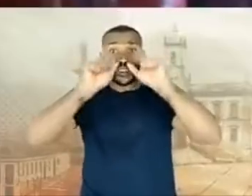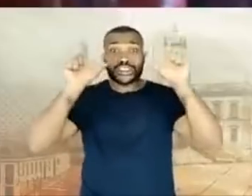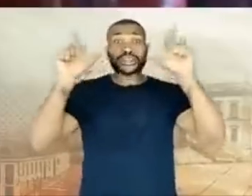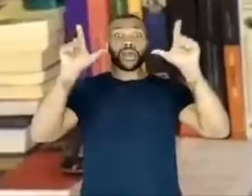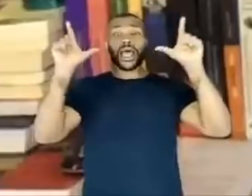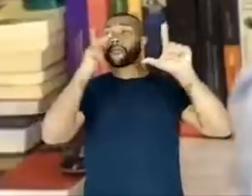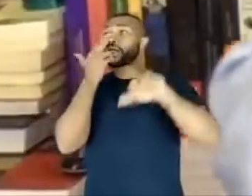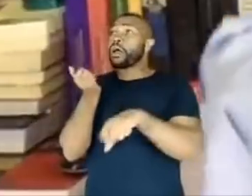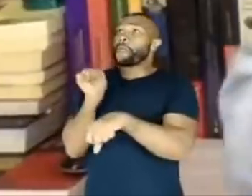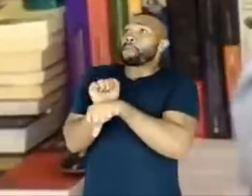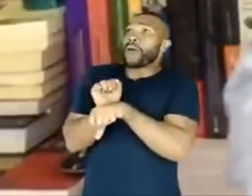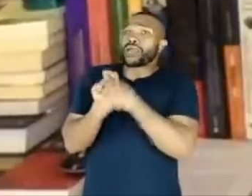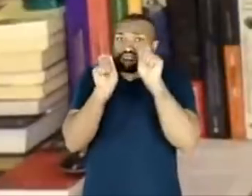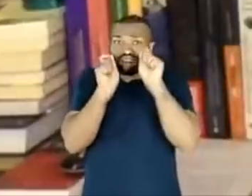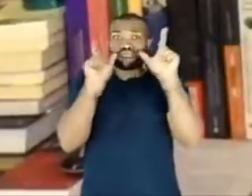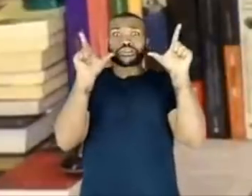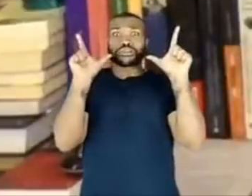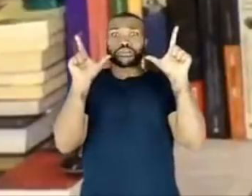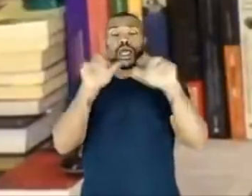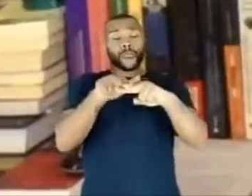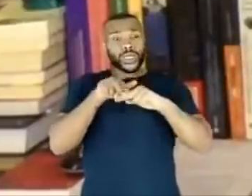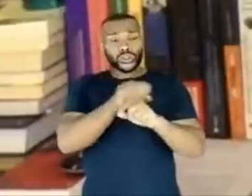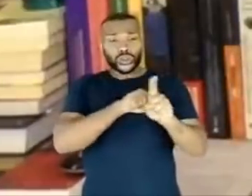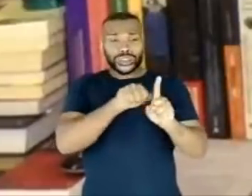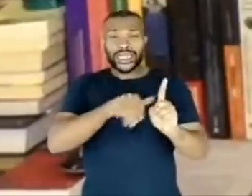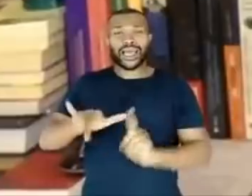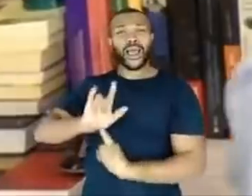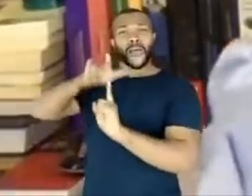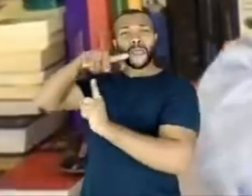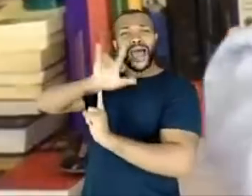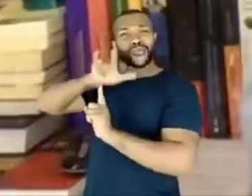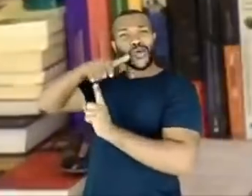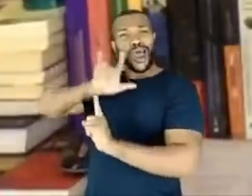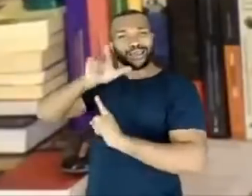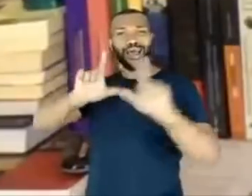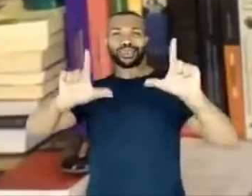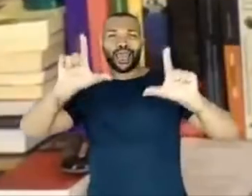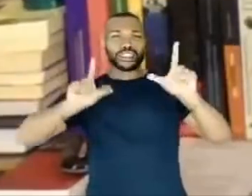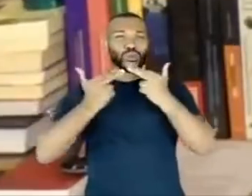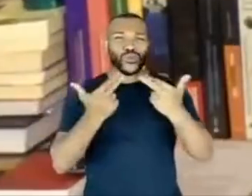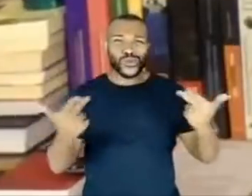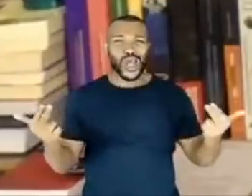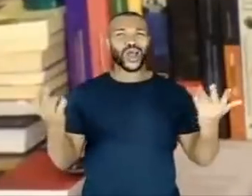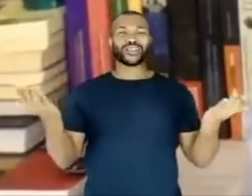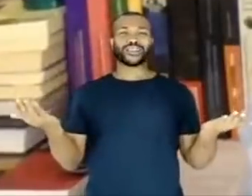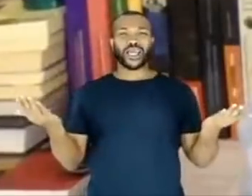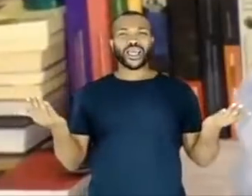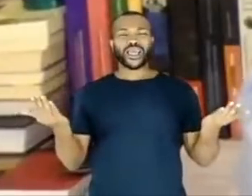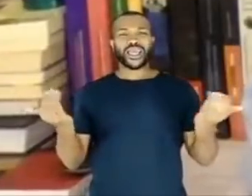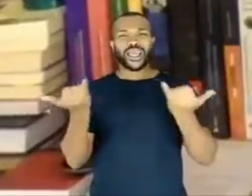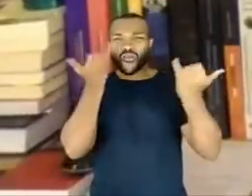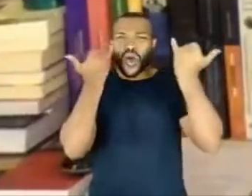a sociedade foi tomada, manipulada pelos meios de comunicação, com informações deformadas, em que